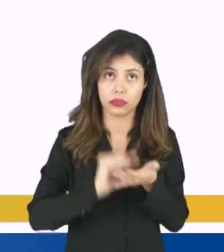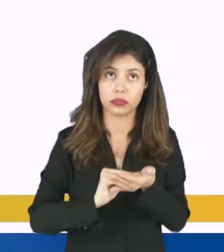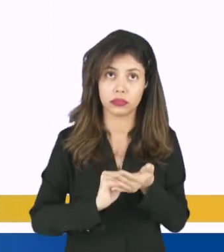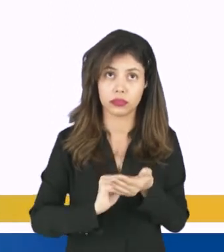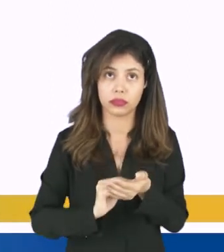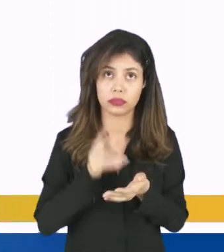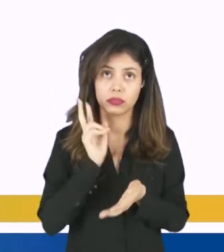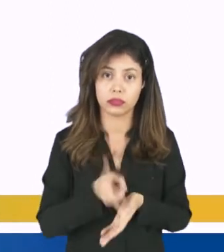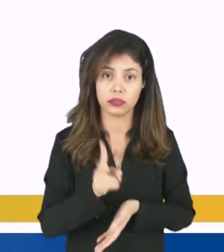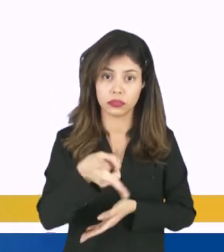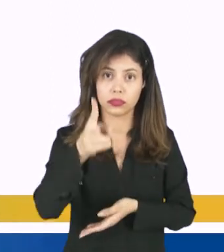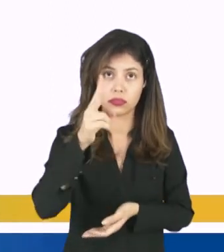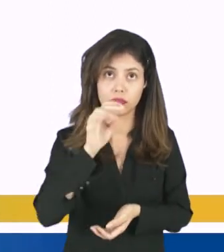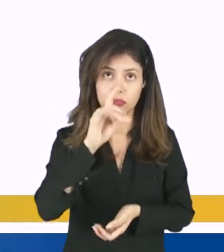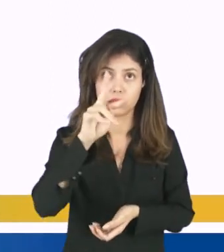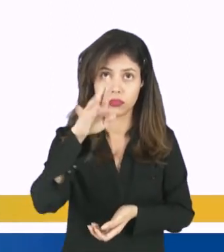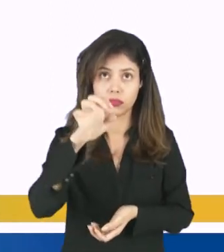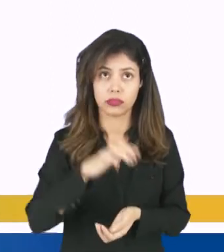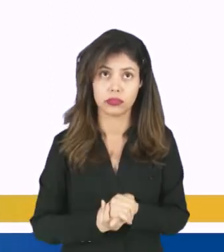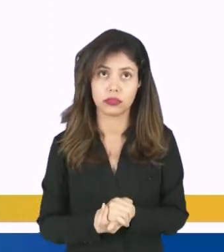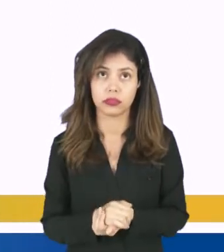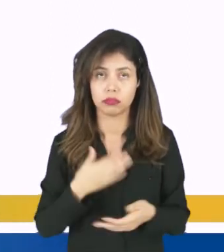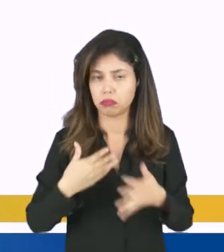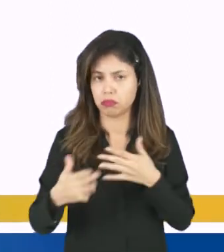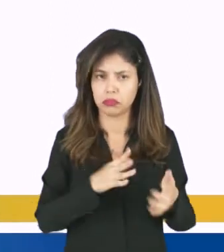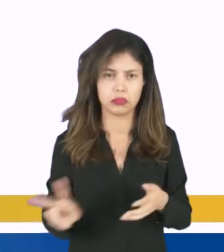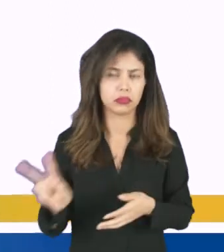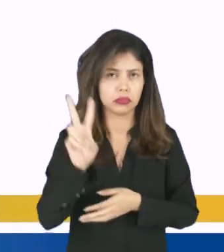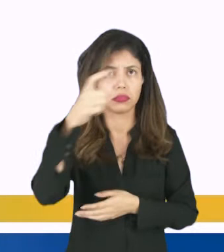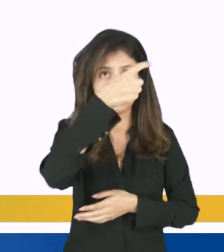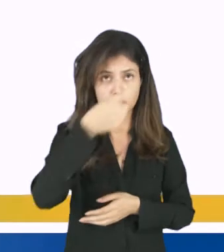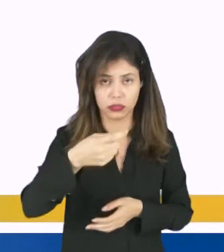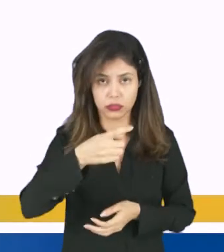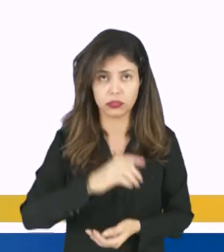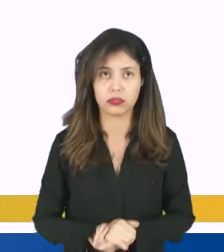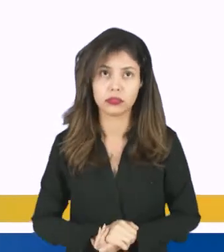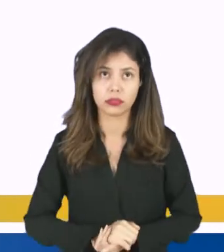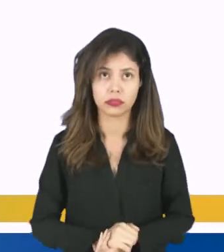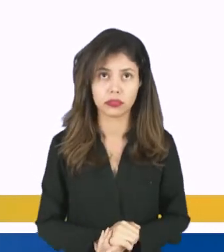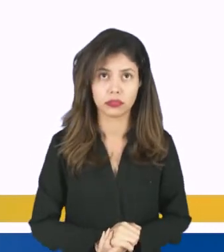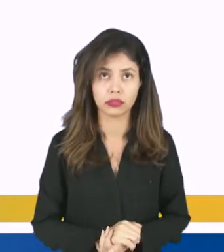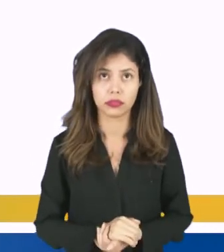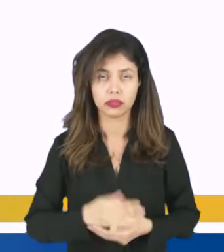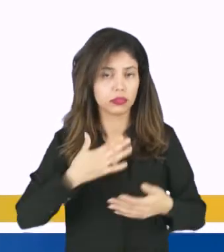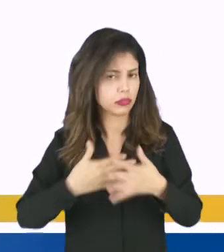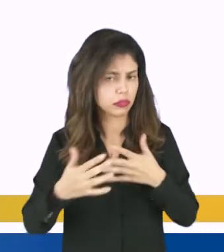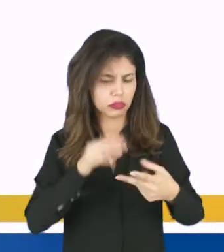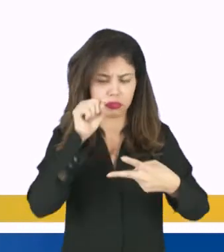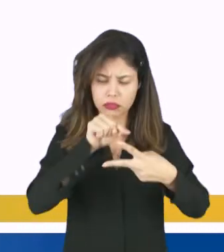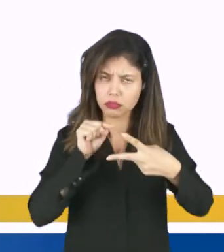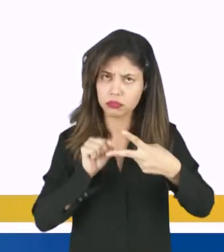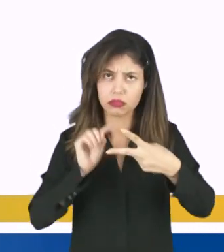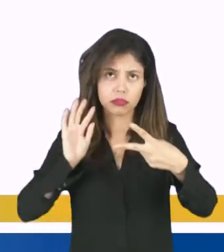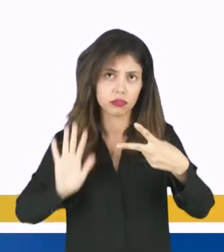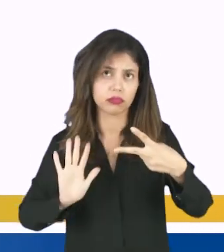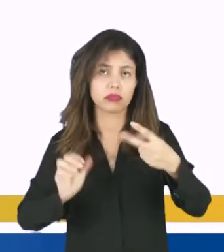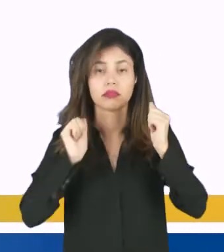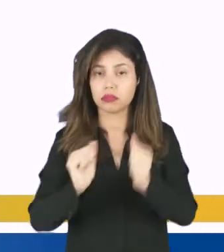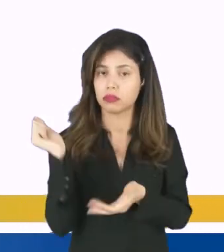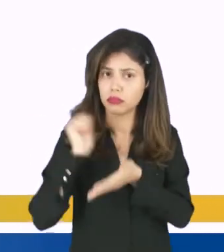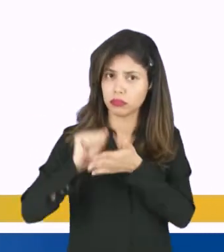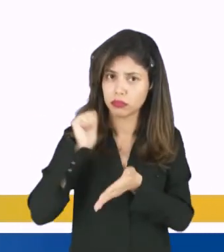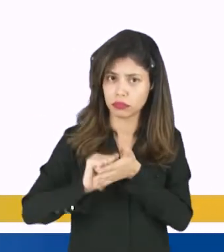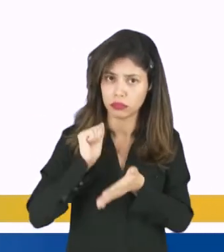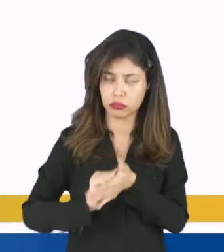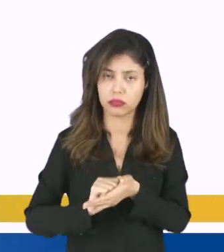valor anterior, que era x menos a, ficará agora a menos a, vezes a Q de a mais